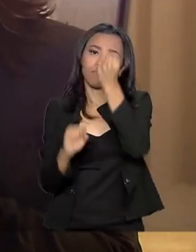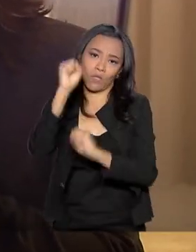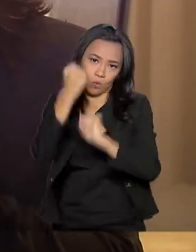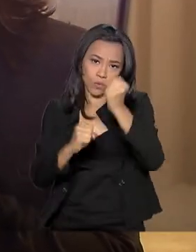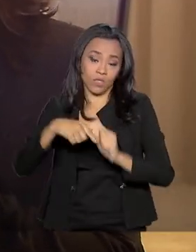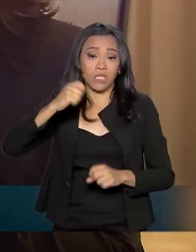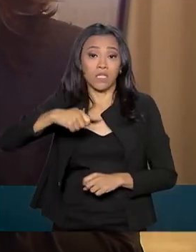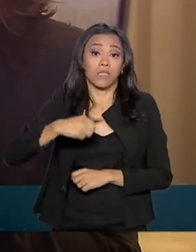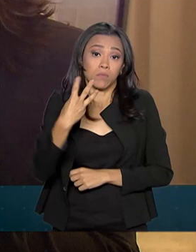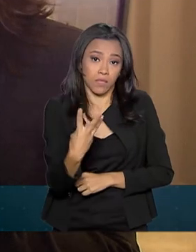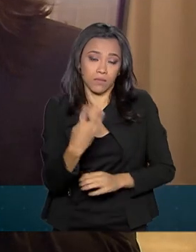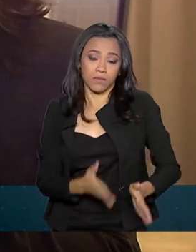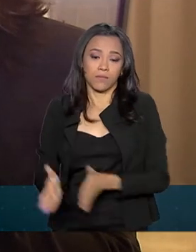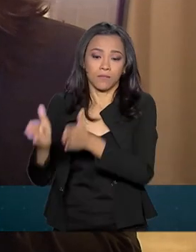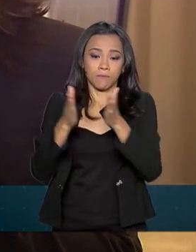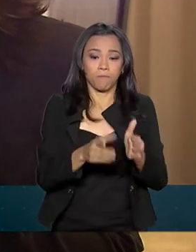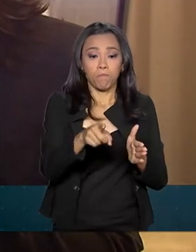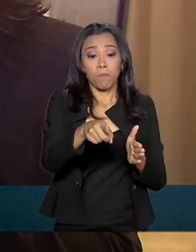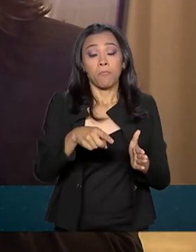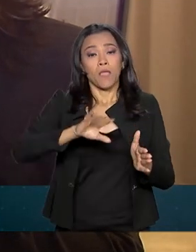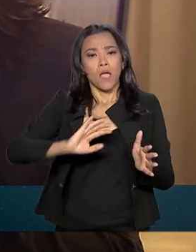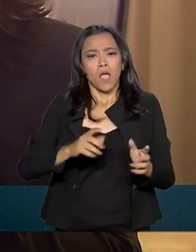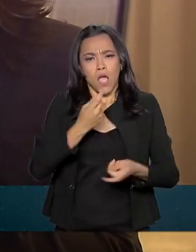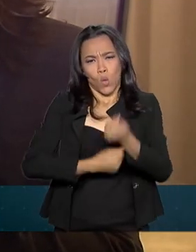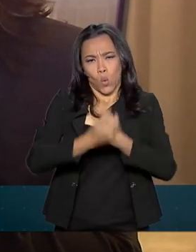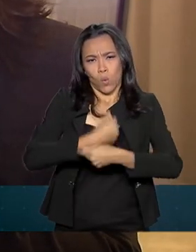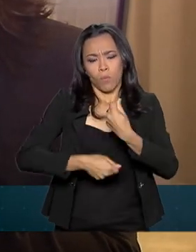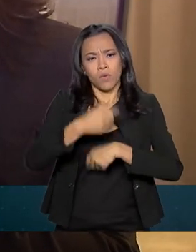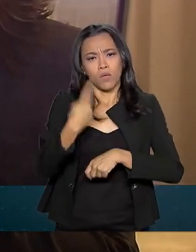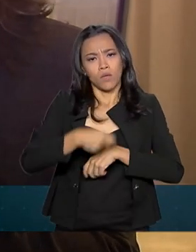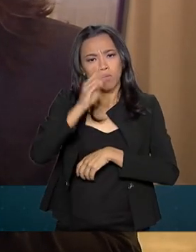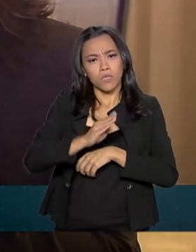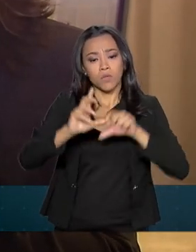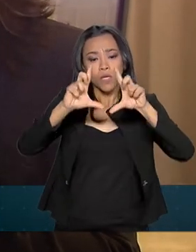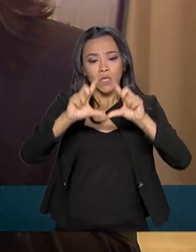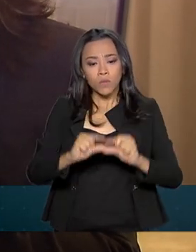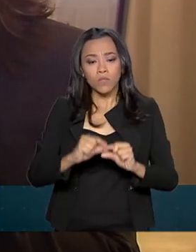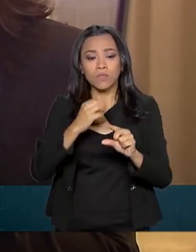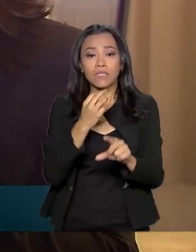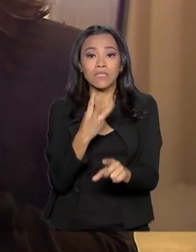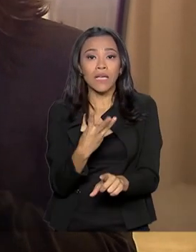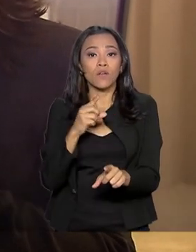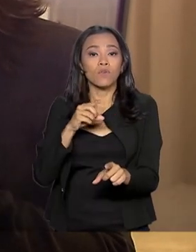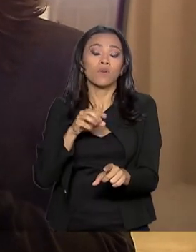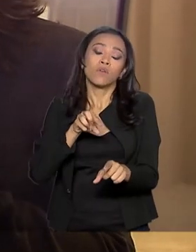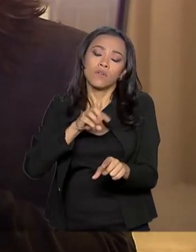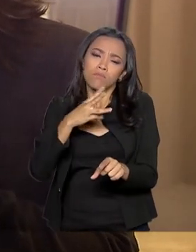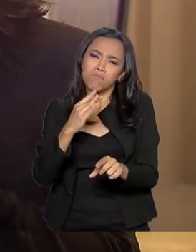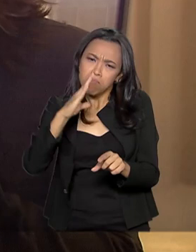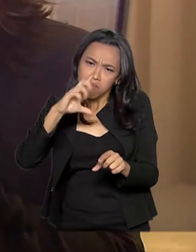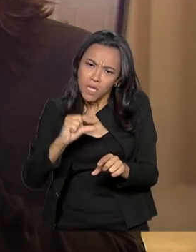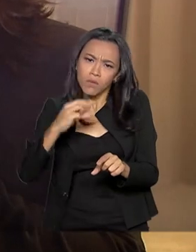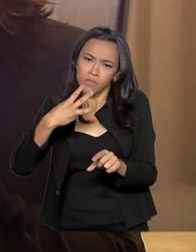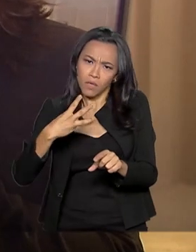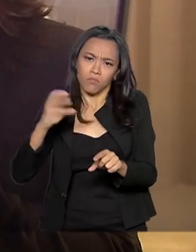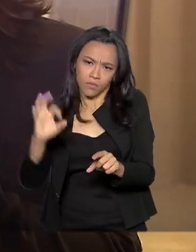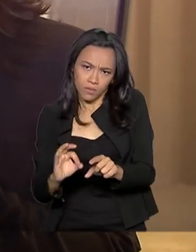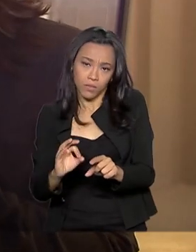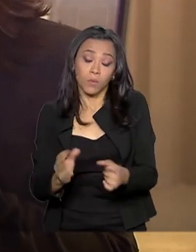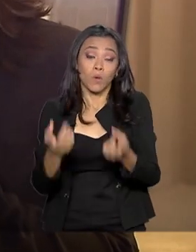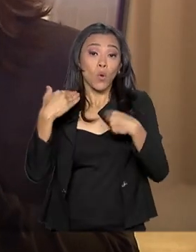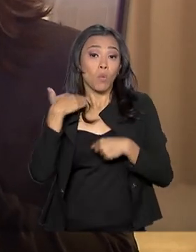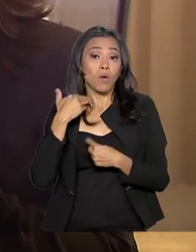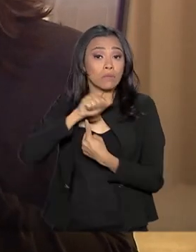o relatório, a produção econômica caiu 0,2% nos três primeiros meses deste ano. Segundo o Banco Central,